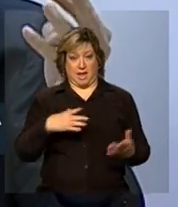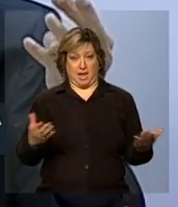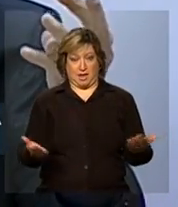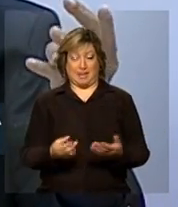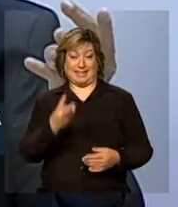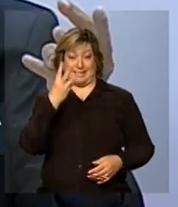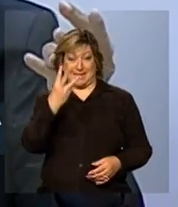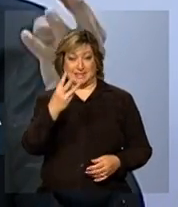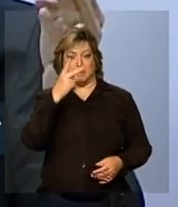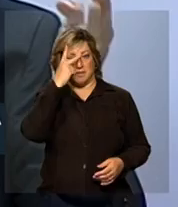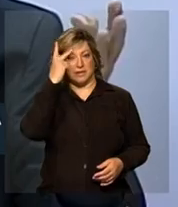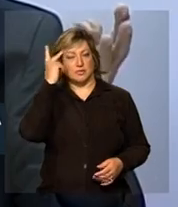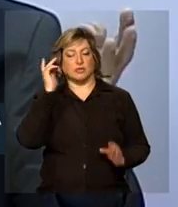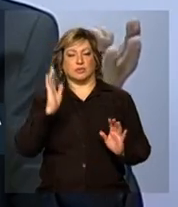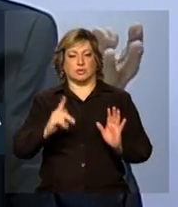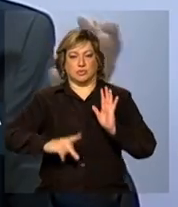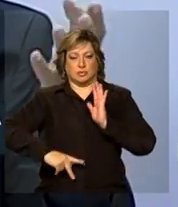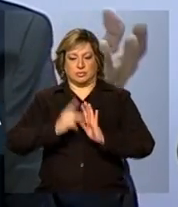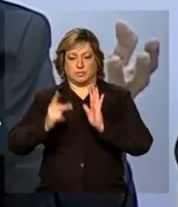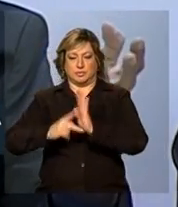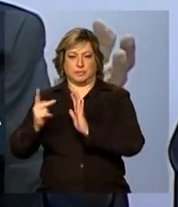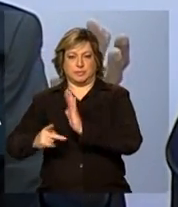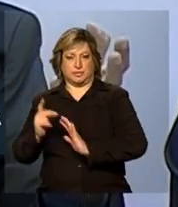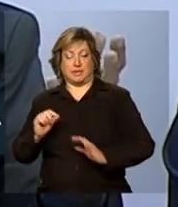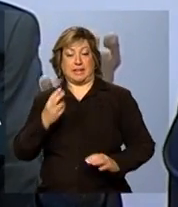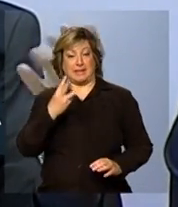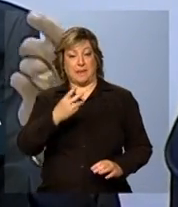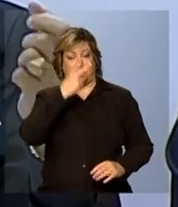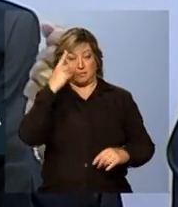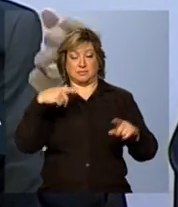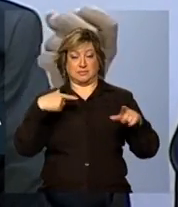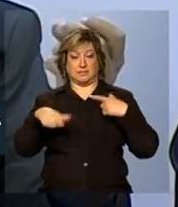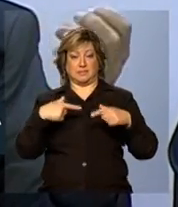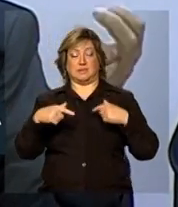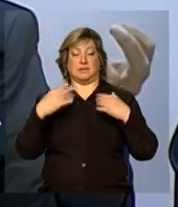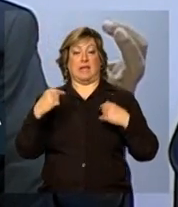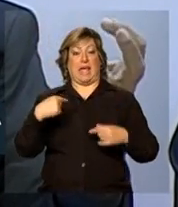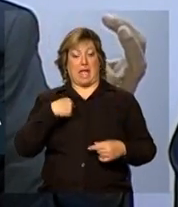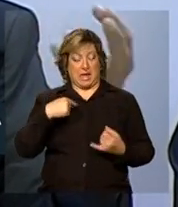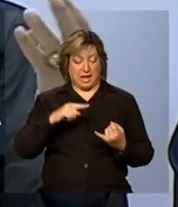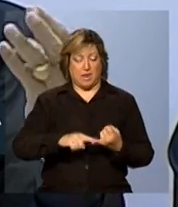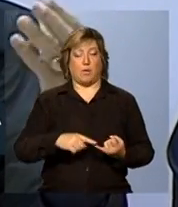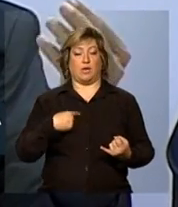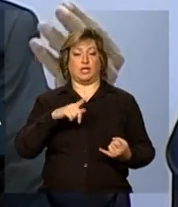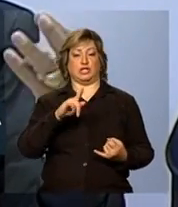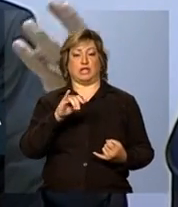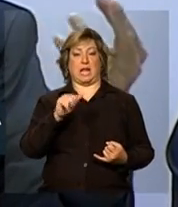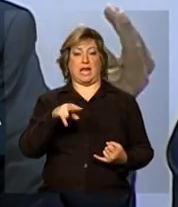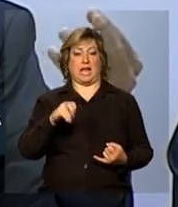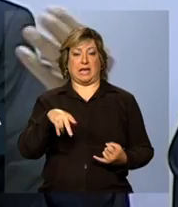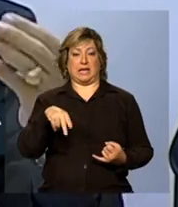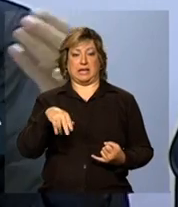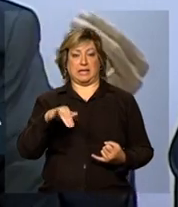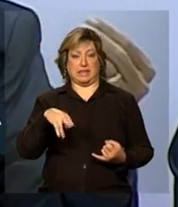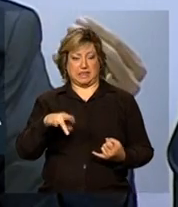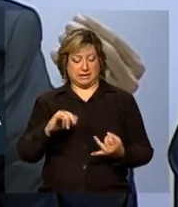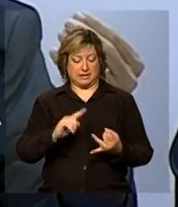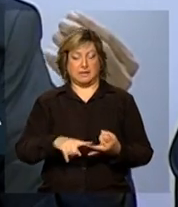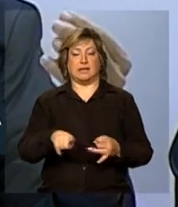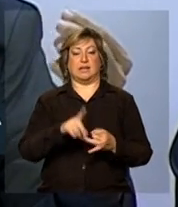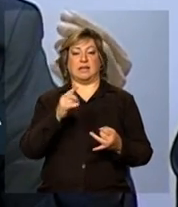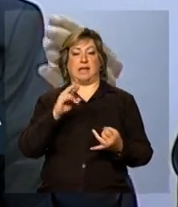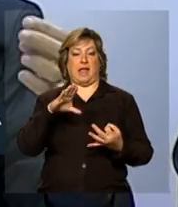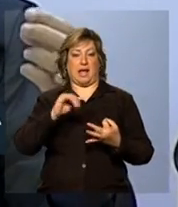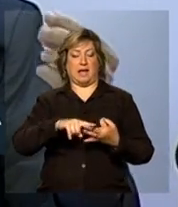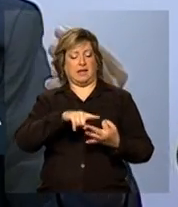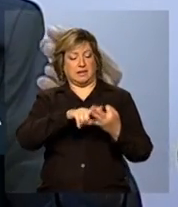foram transplantadas, são 3 artistas, eu, Janequine e a Drica. Os 3 vão estar nas próximas 3 novelas da Globo.